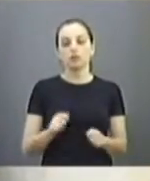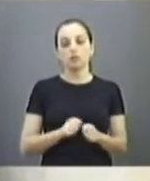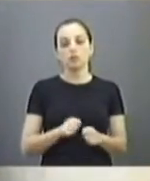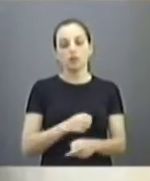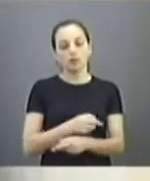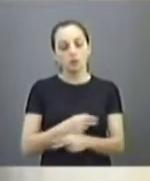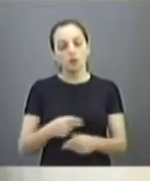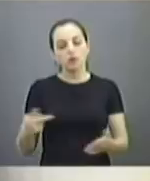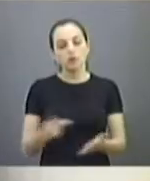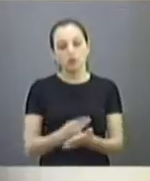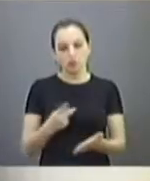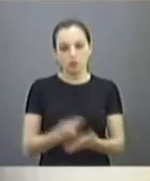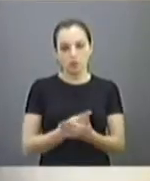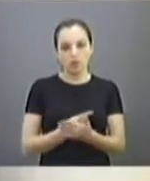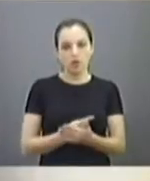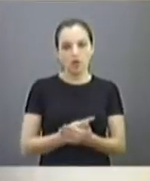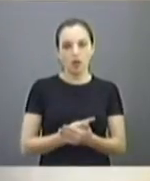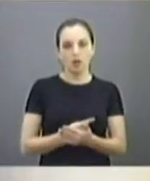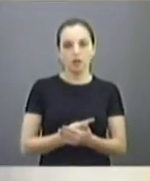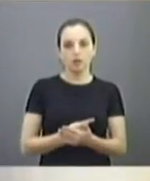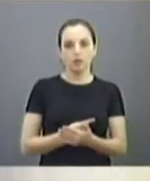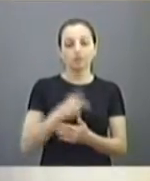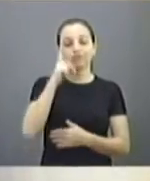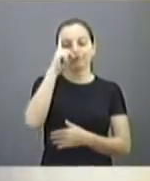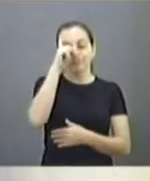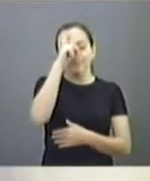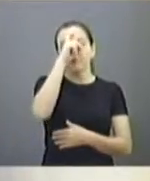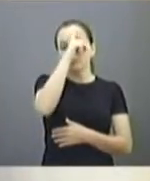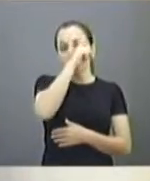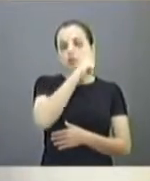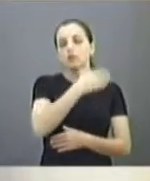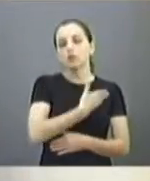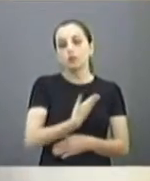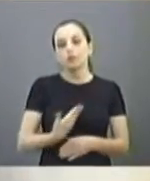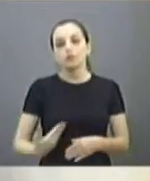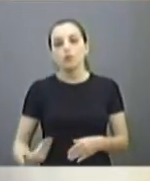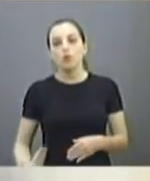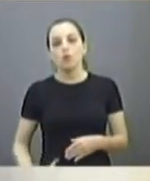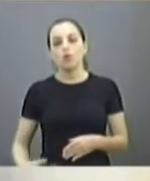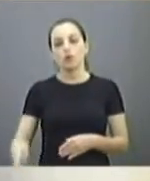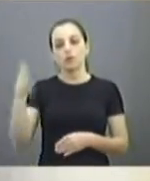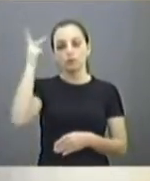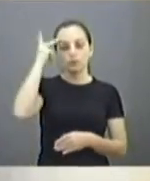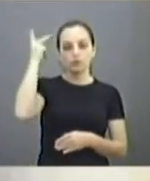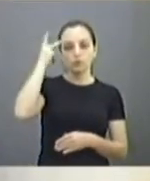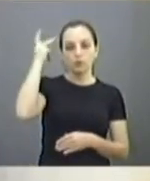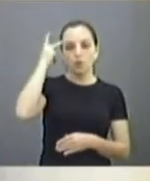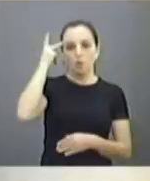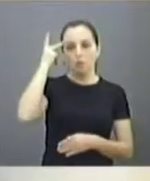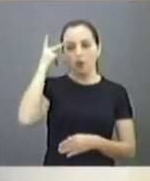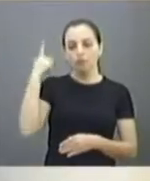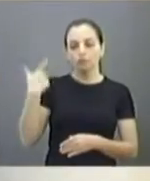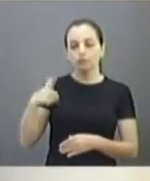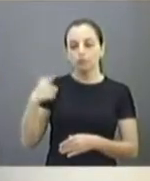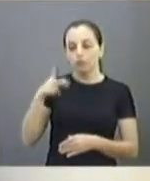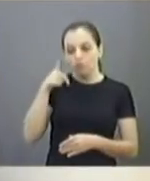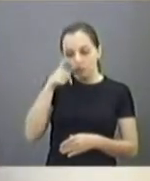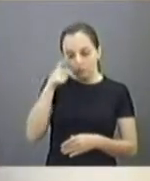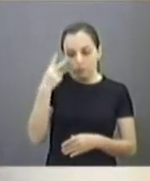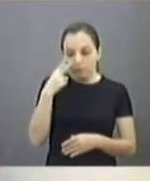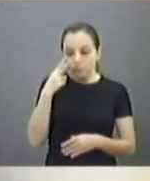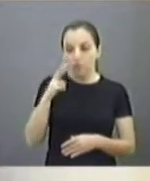Grave, muito grave essa situação, que o governo do Estado, há muito tempo, não tem um olhar